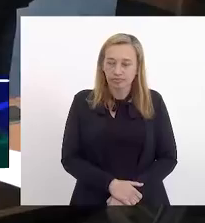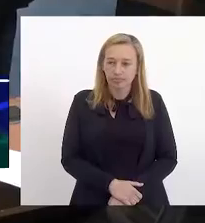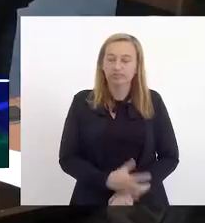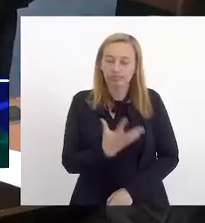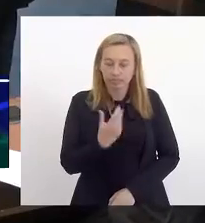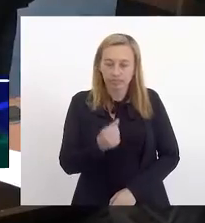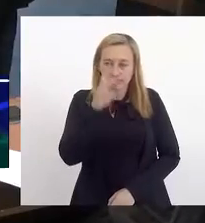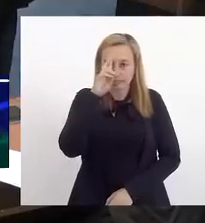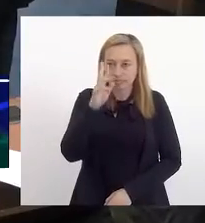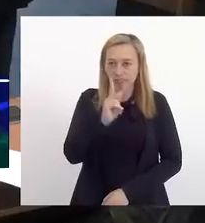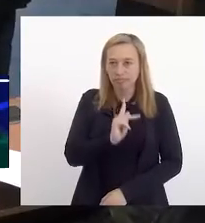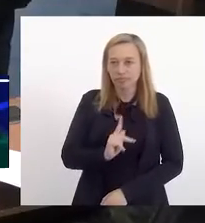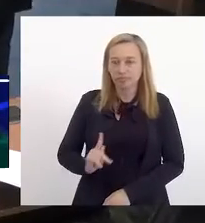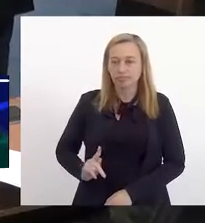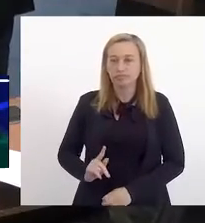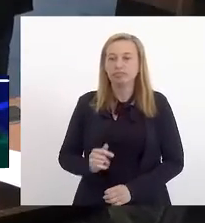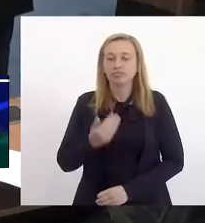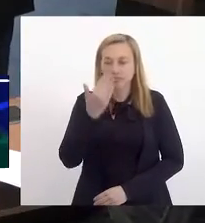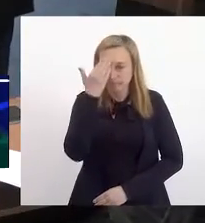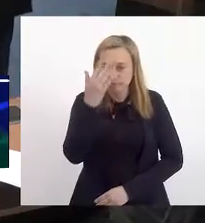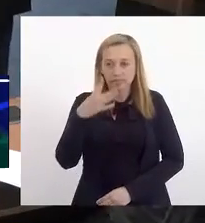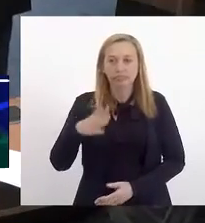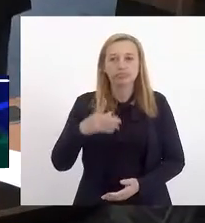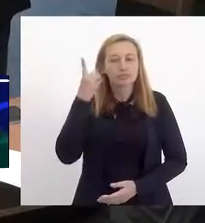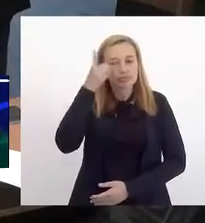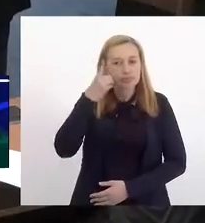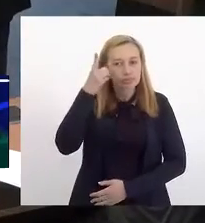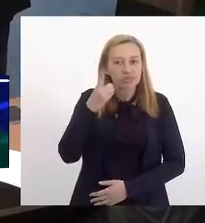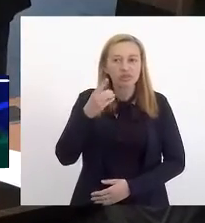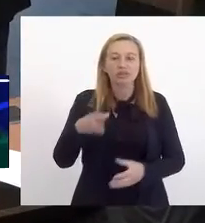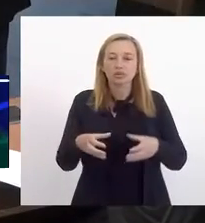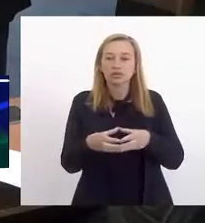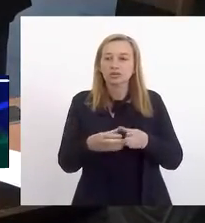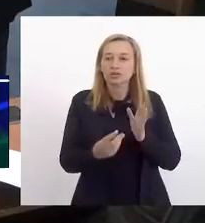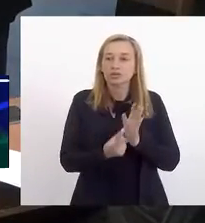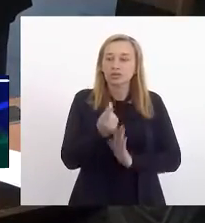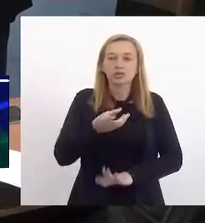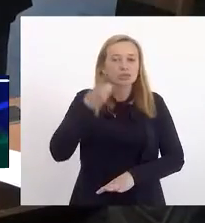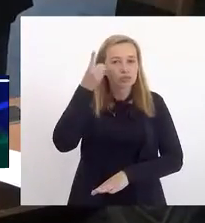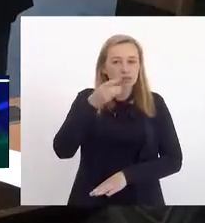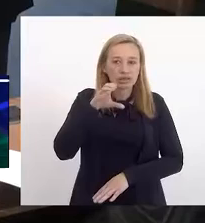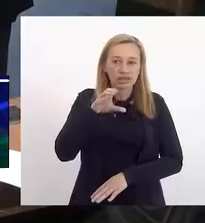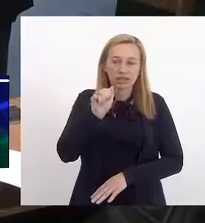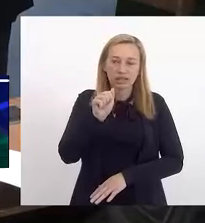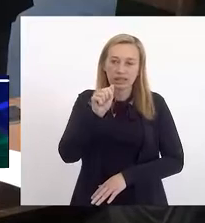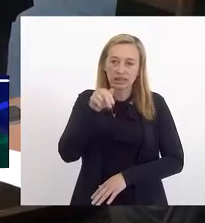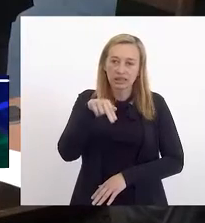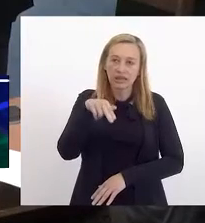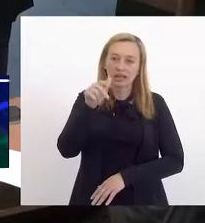Parecer favorável. Obrigado, deputada. Pela Comissão de Orçamento, deputado Márcio Canella.